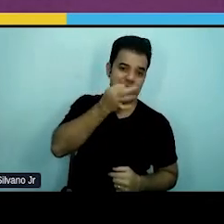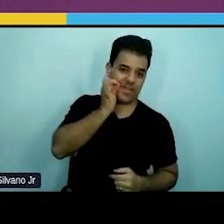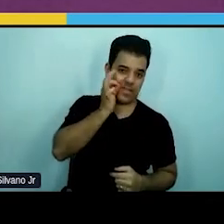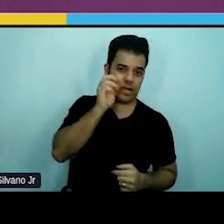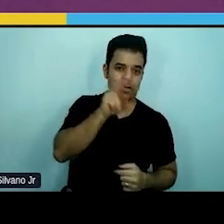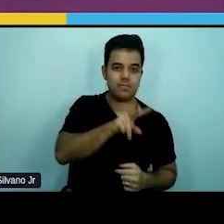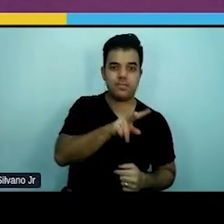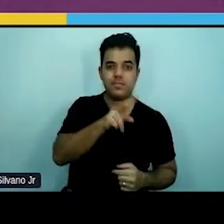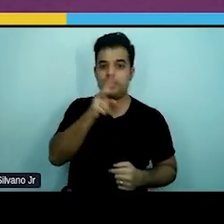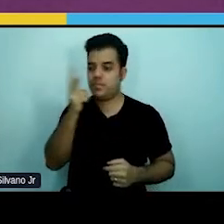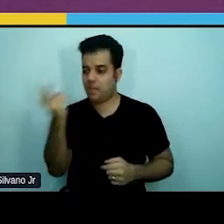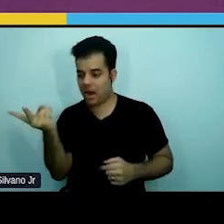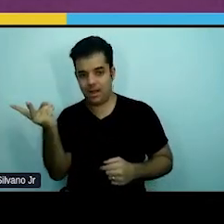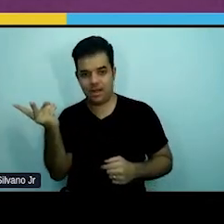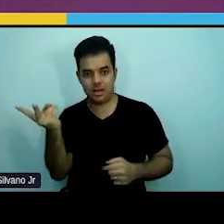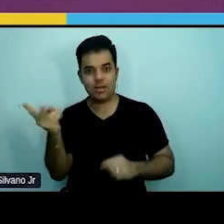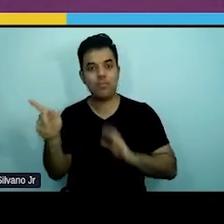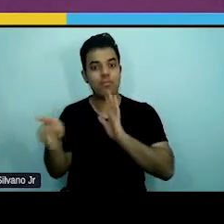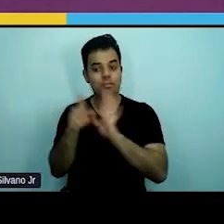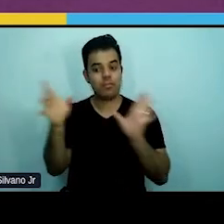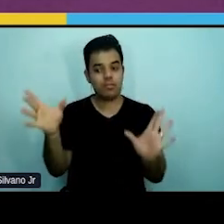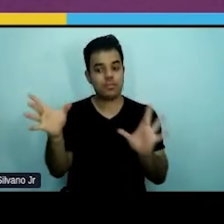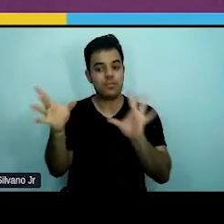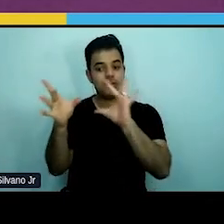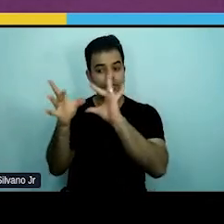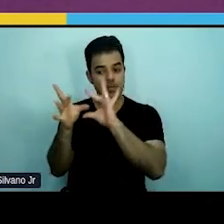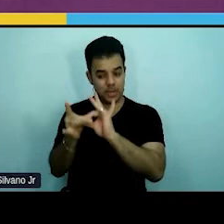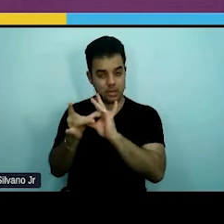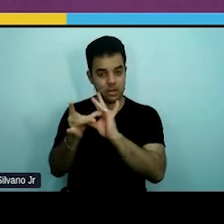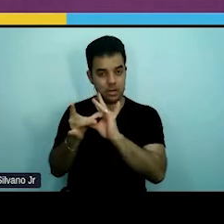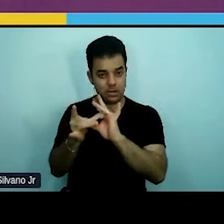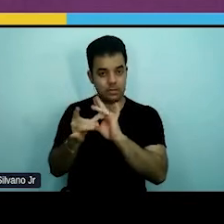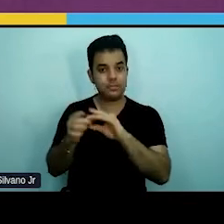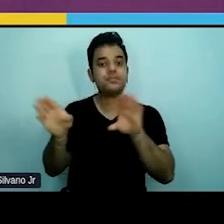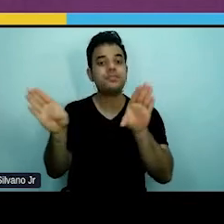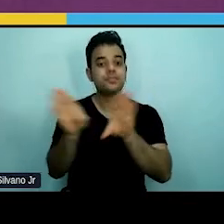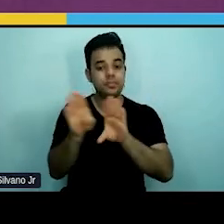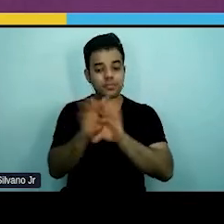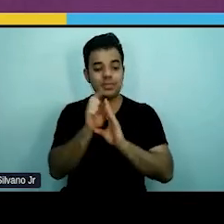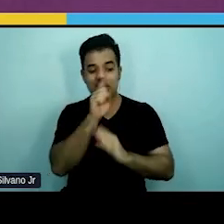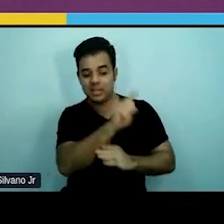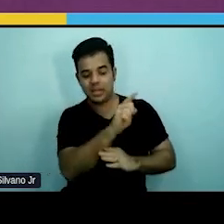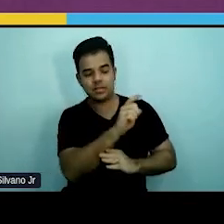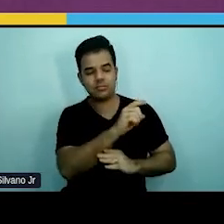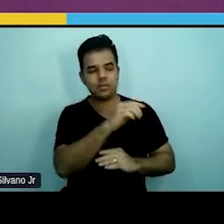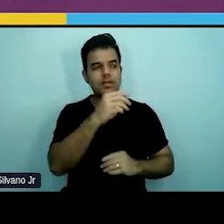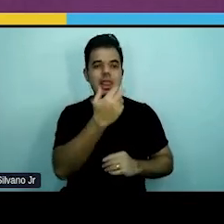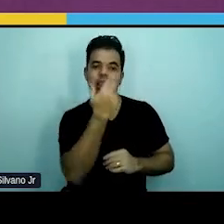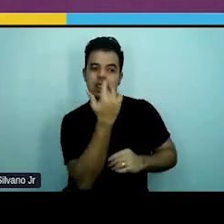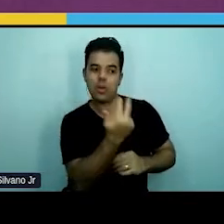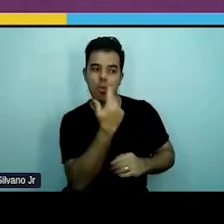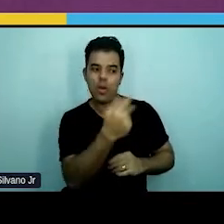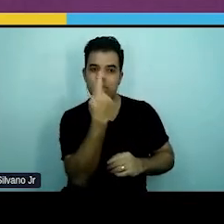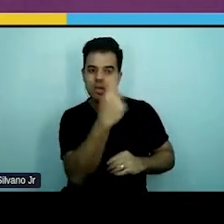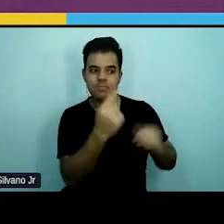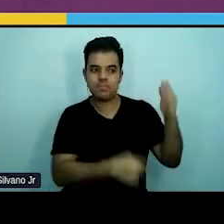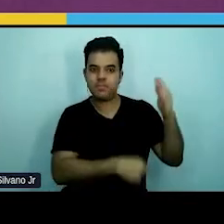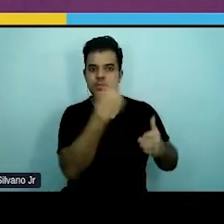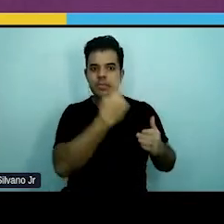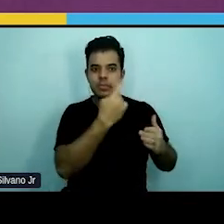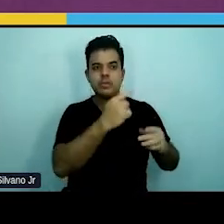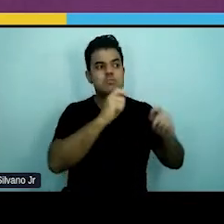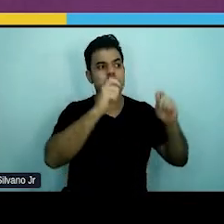e associado, né, associada a essa língua fonte, você teria a sua respectiva,